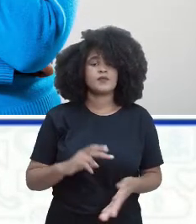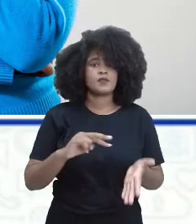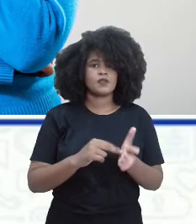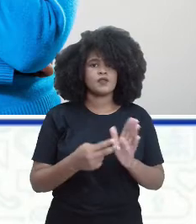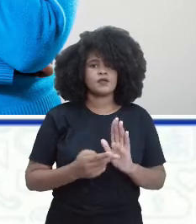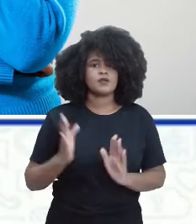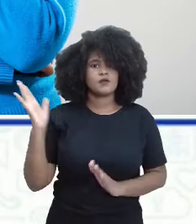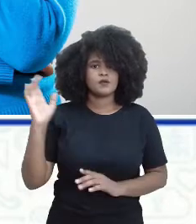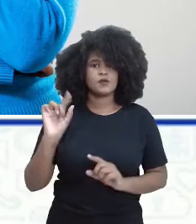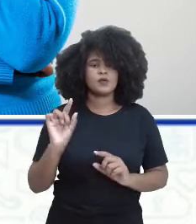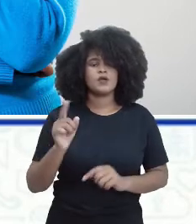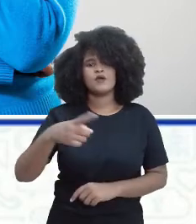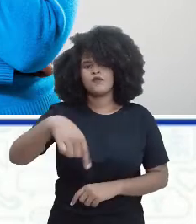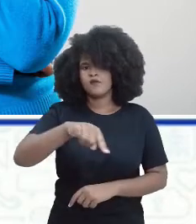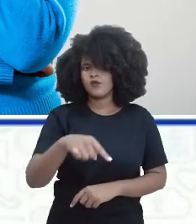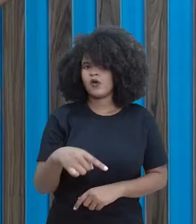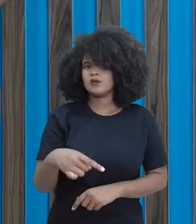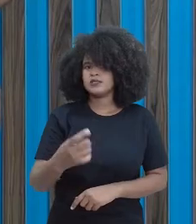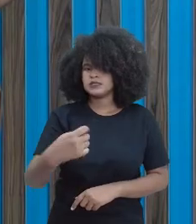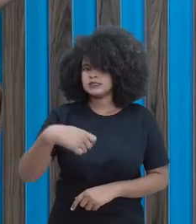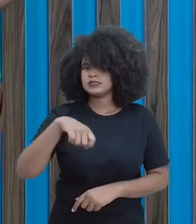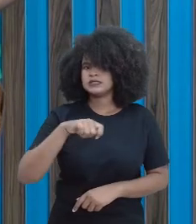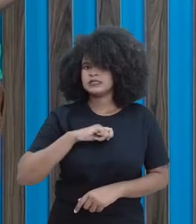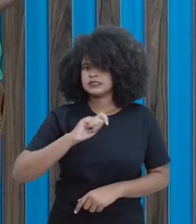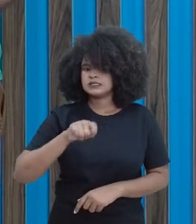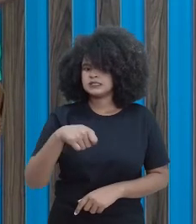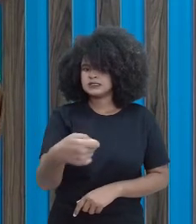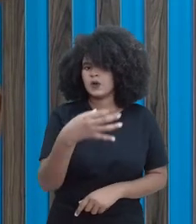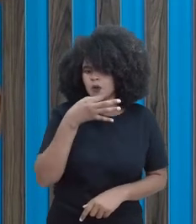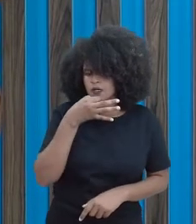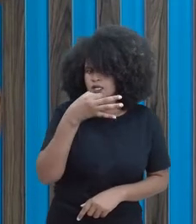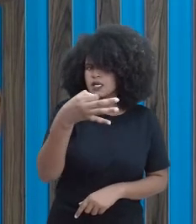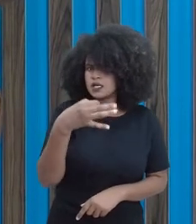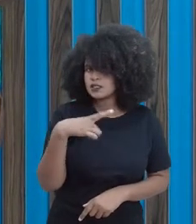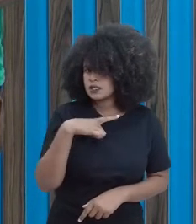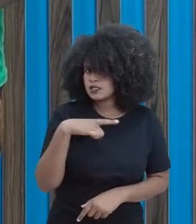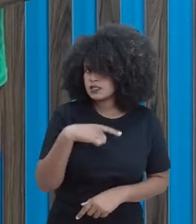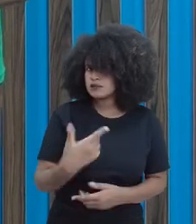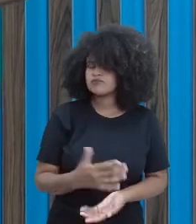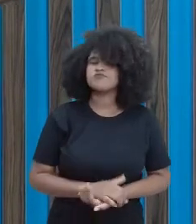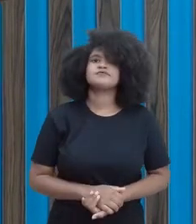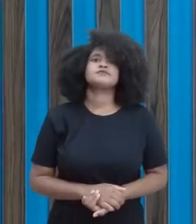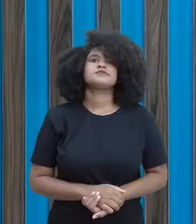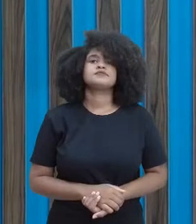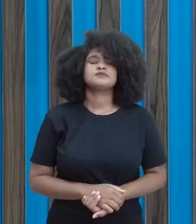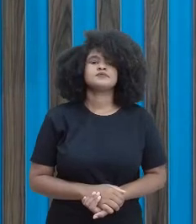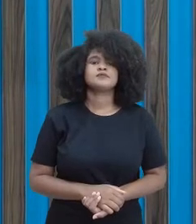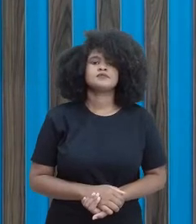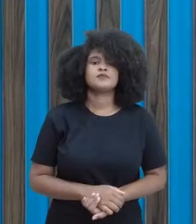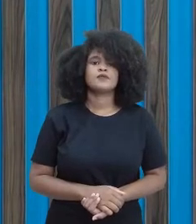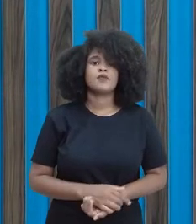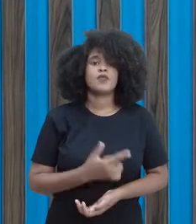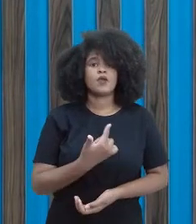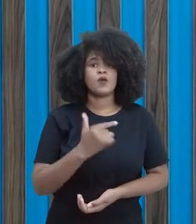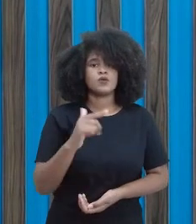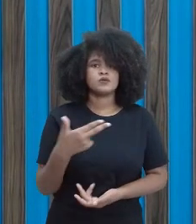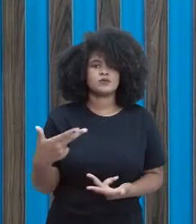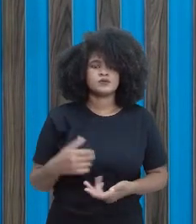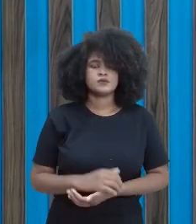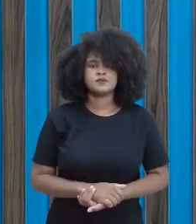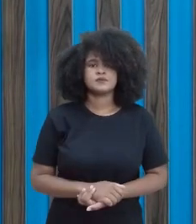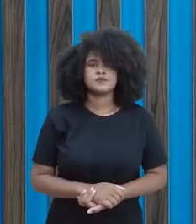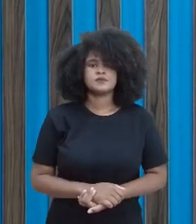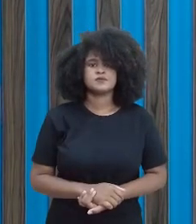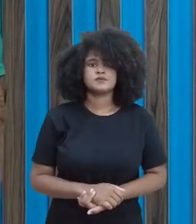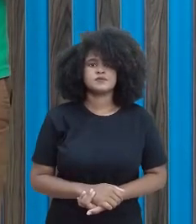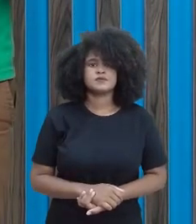você se considera uma pessoa crítica, certo? Outra provocação. Do you consider yourself an open person to